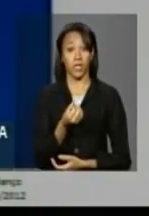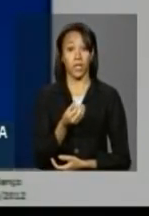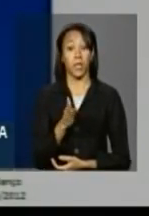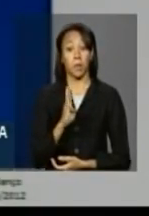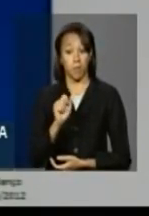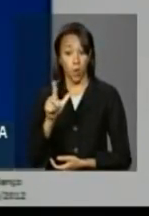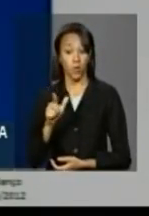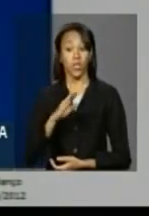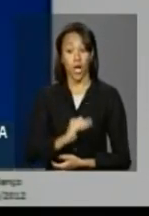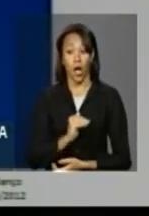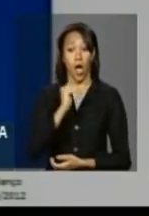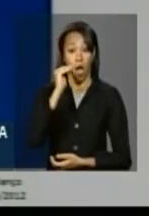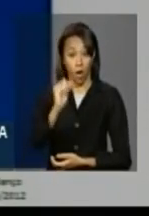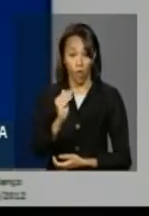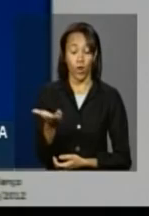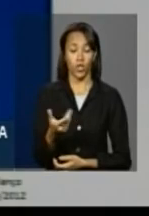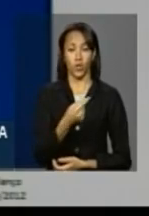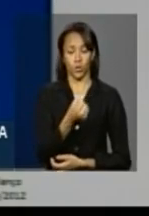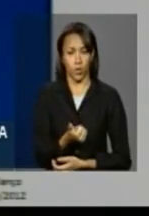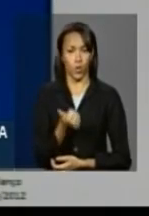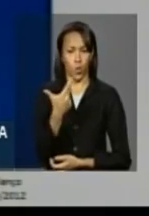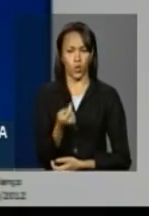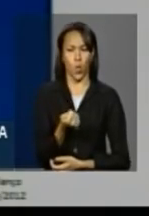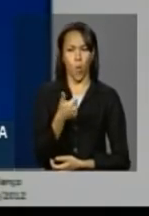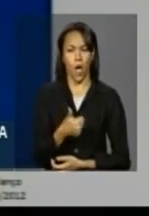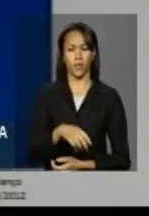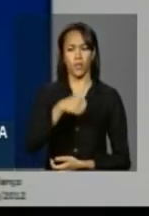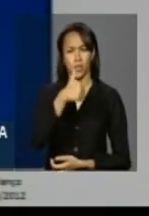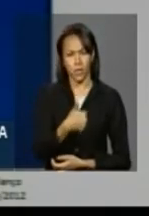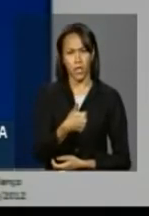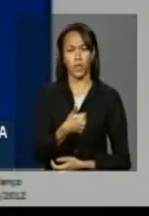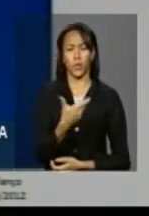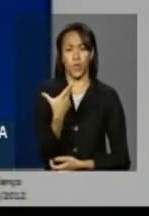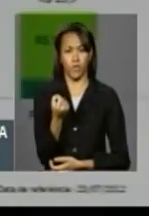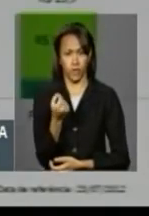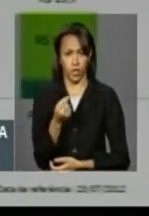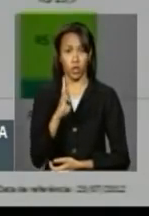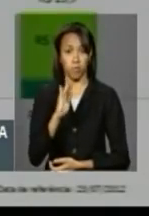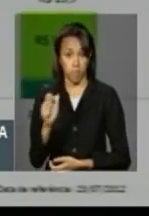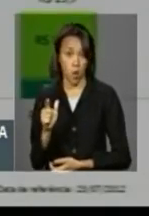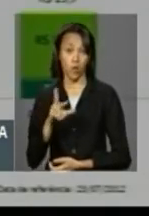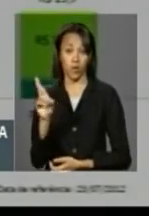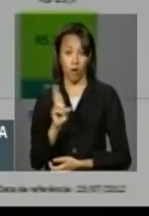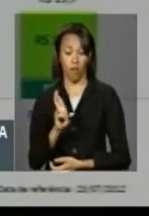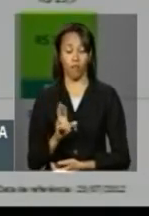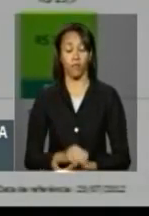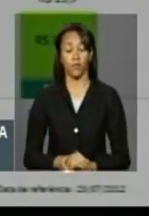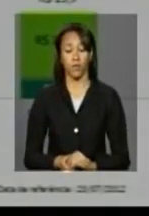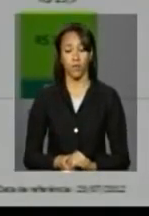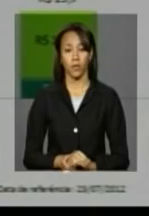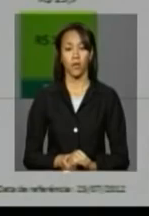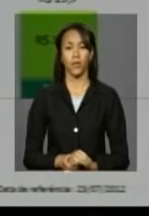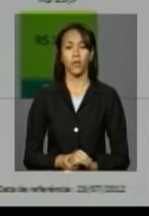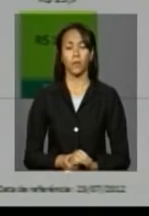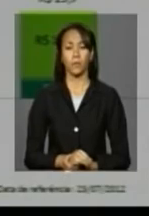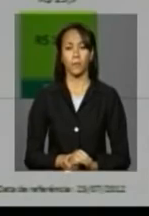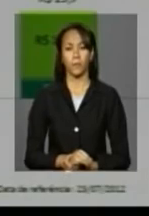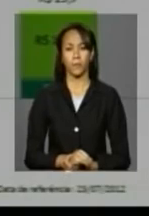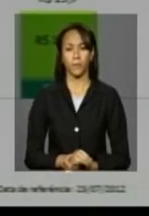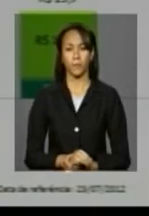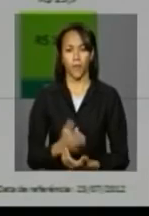no primeiro semestre de 2012, quase 120 bilhões de reais. A execução,